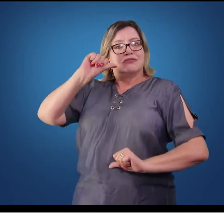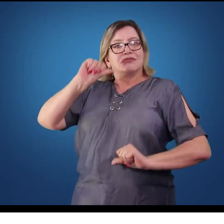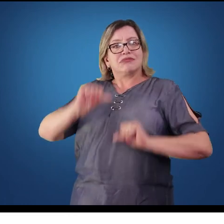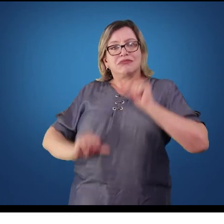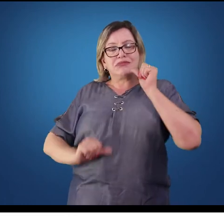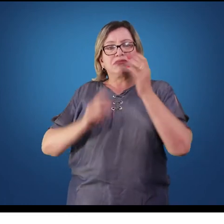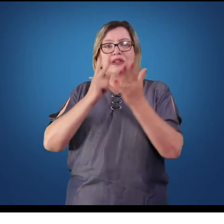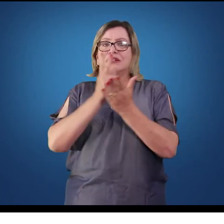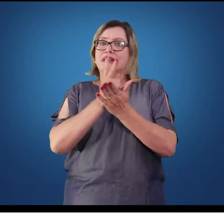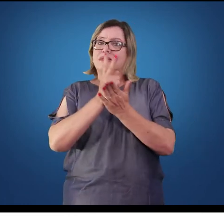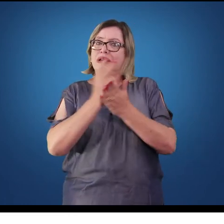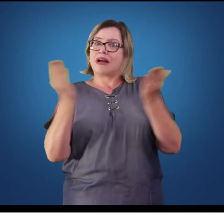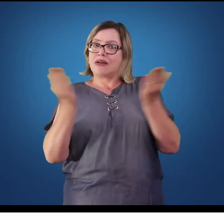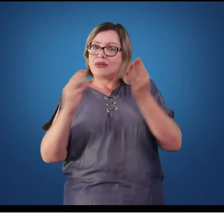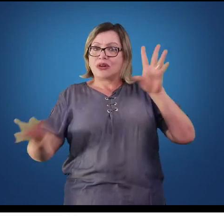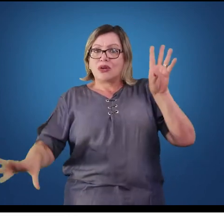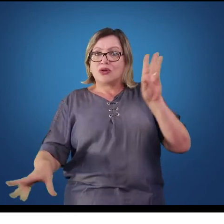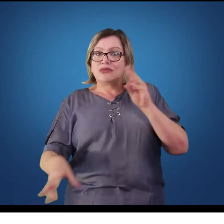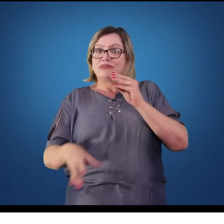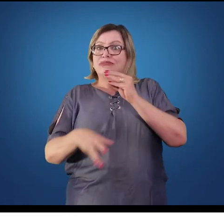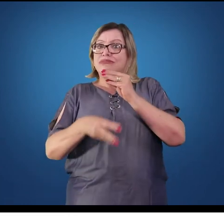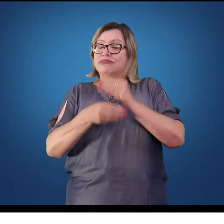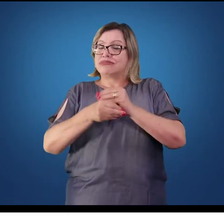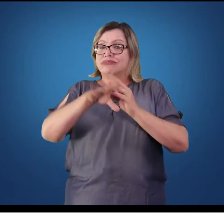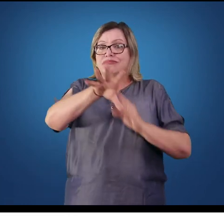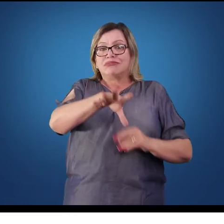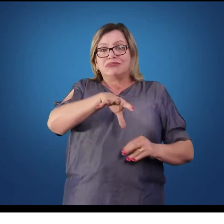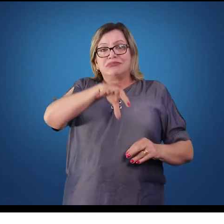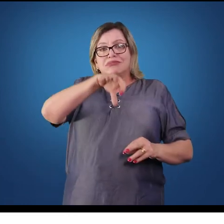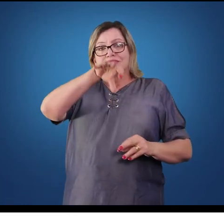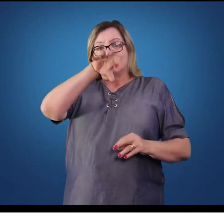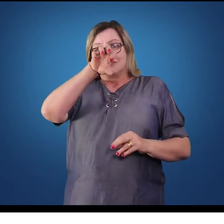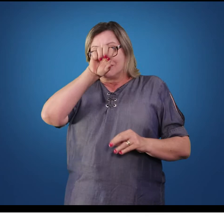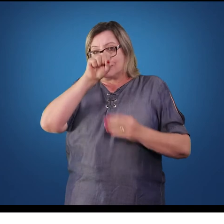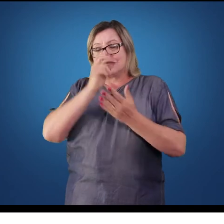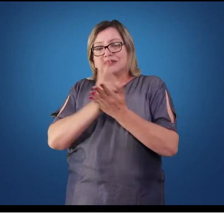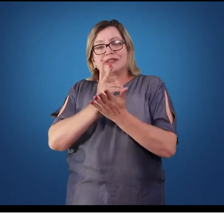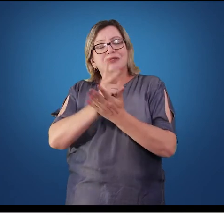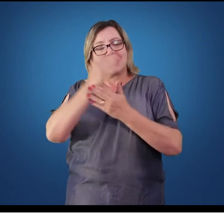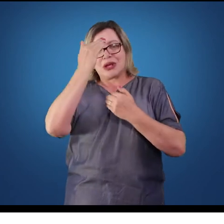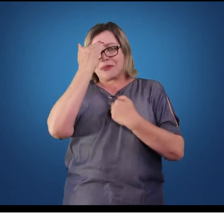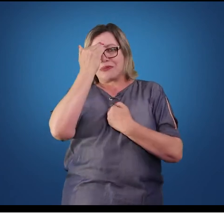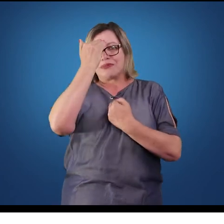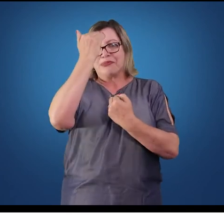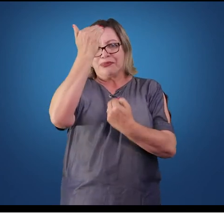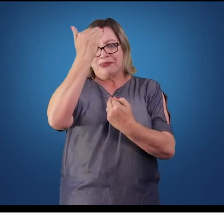Esse, então, é o resumo do sistema respiratório. Muito obrigado.